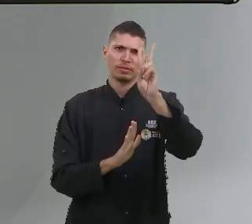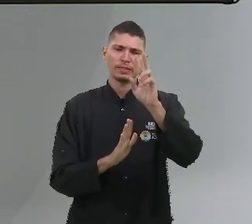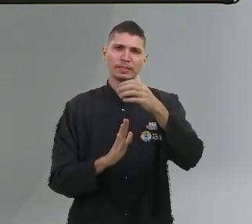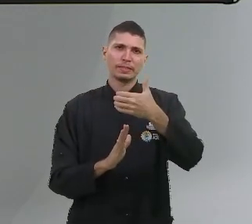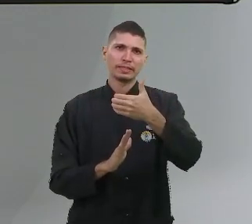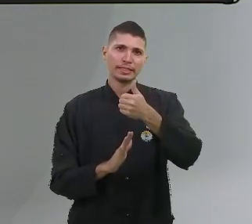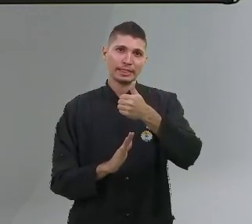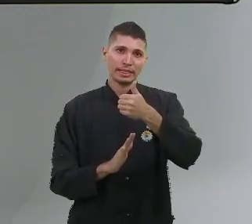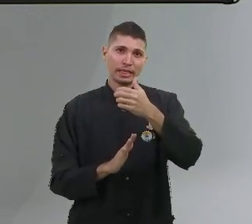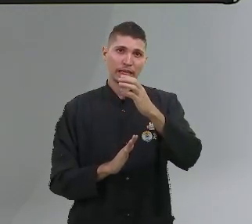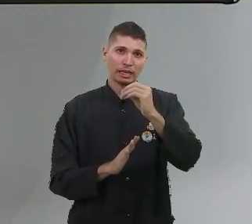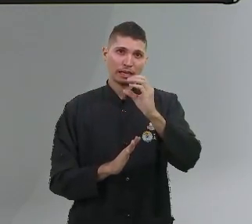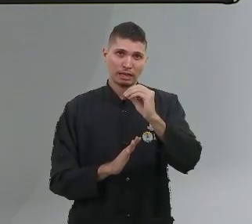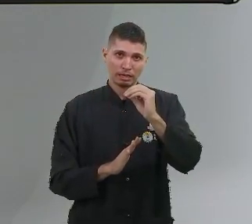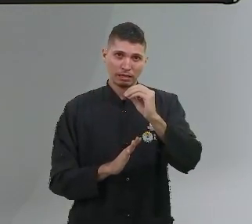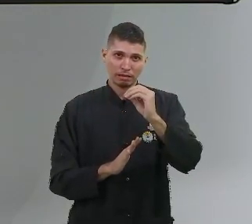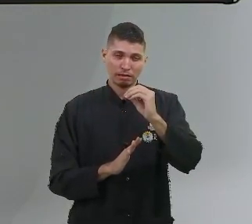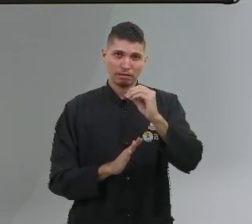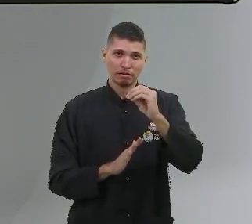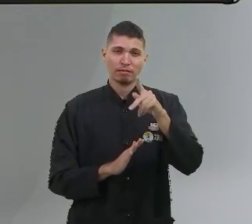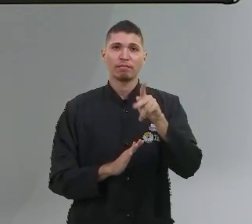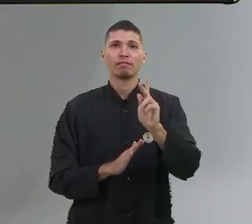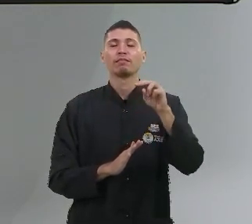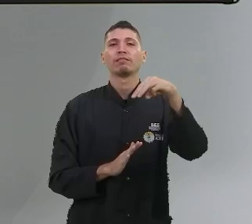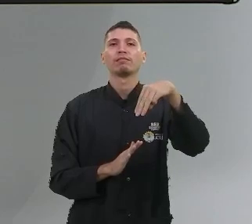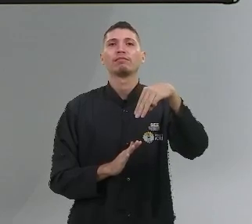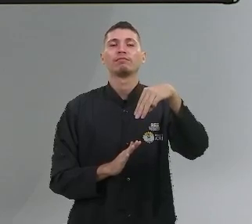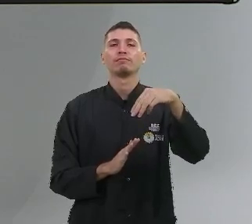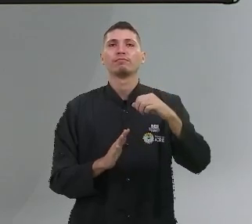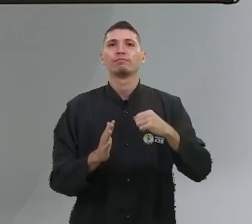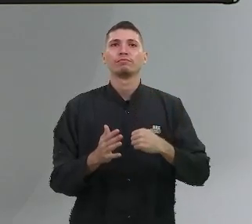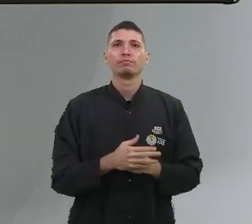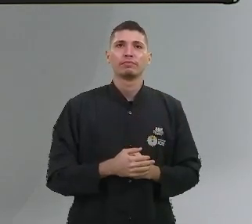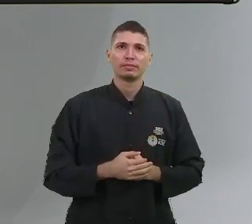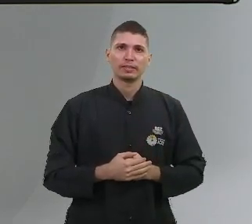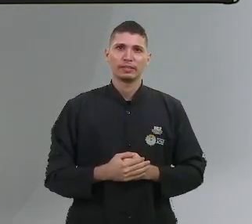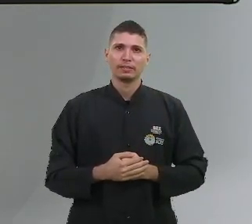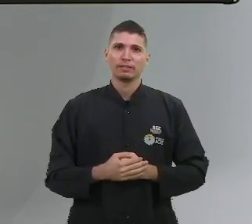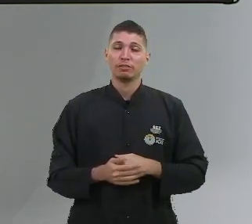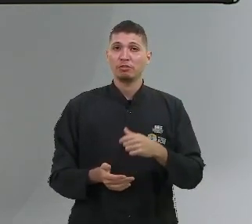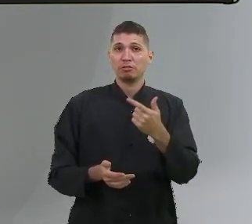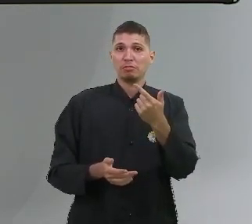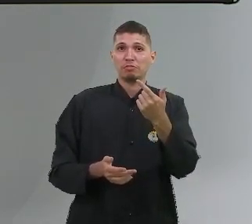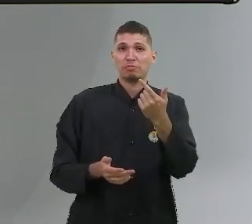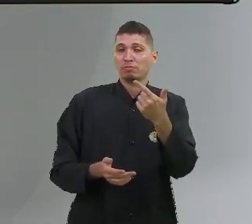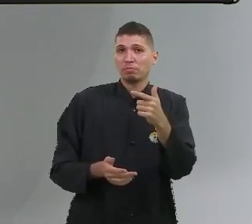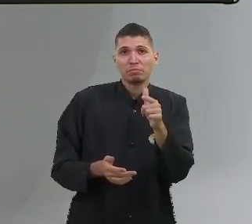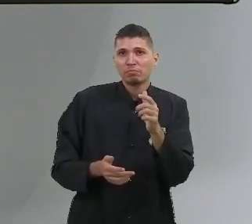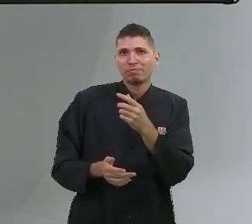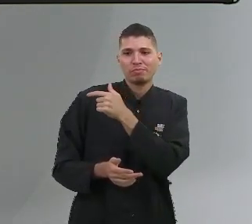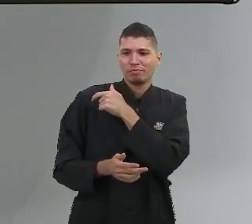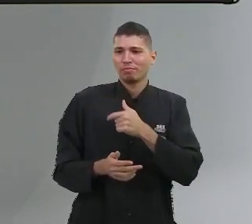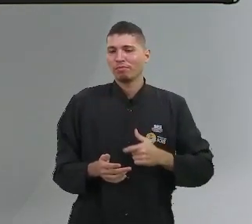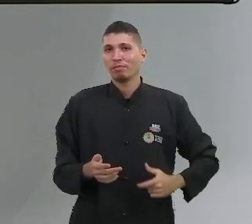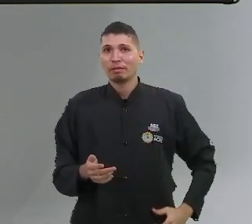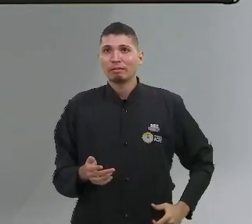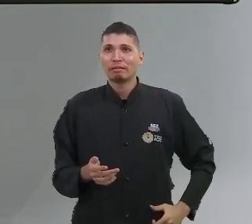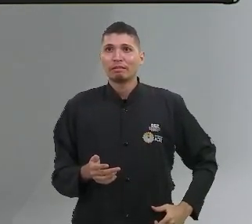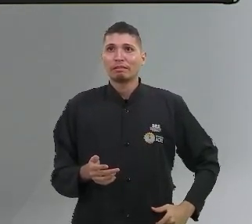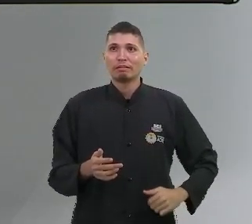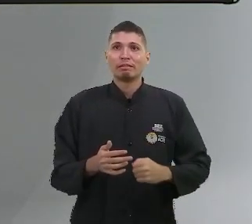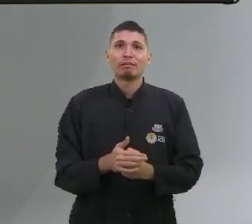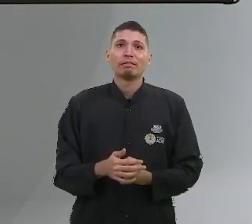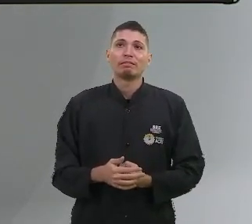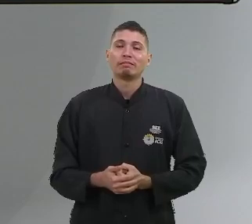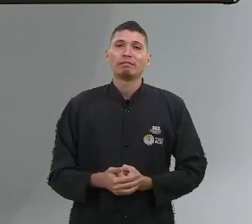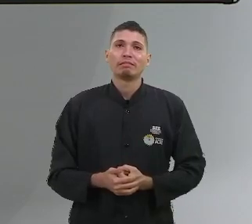hora, e essa pessoa ela não vai estar utilizando o cinto de segurança, né? De repente acontece alguma coisa que vai fazer com